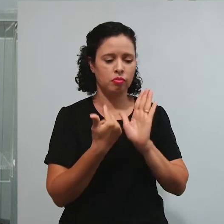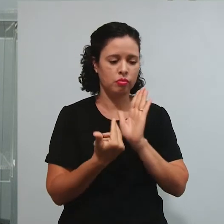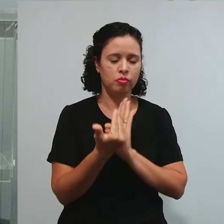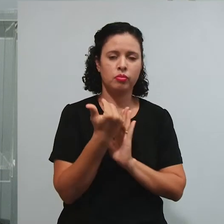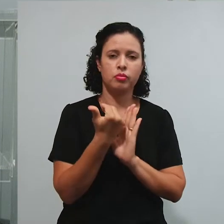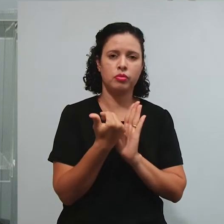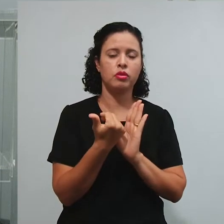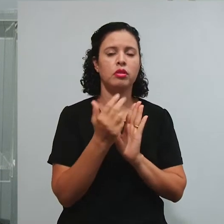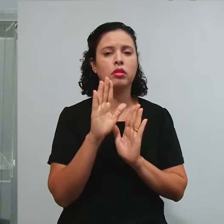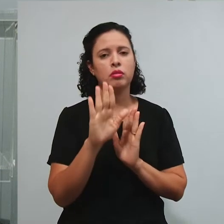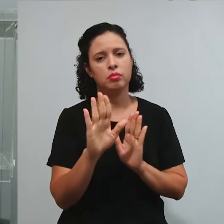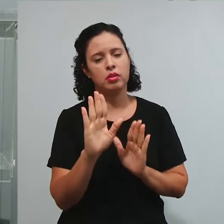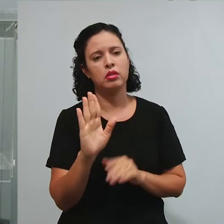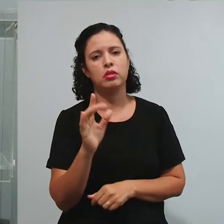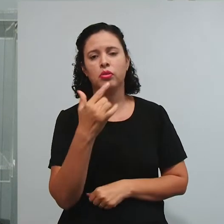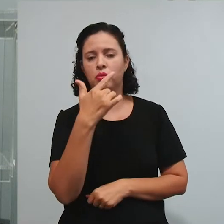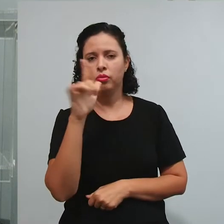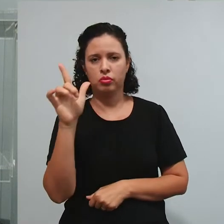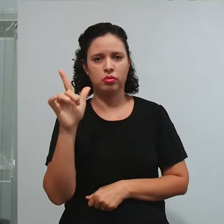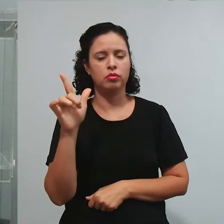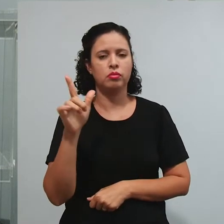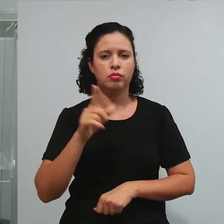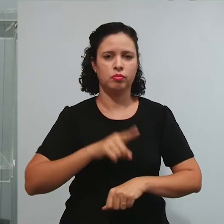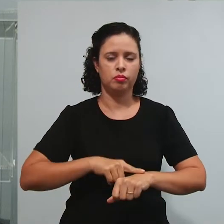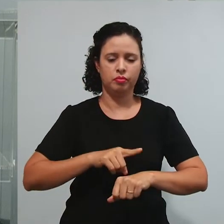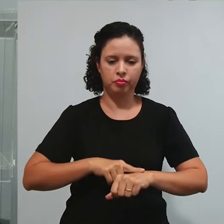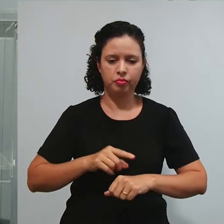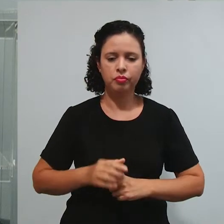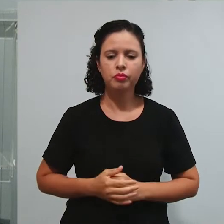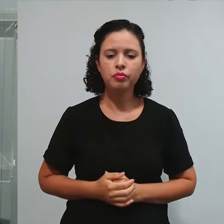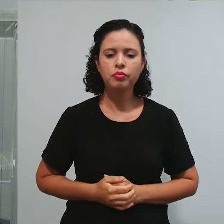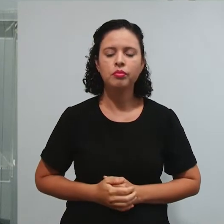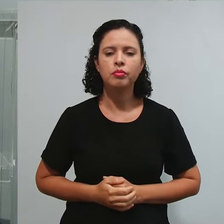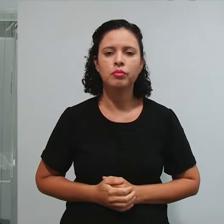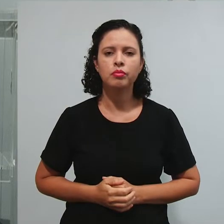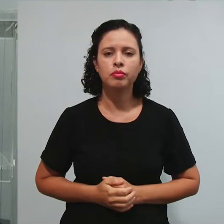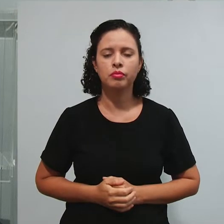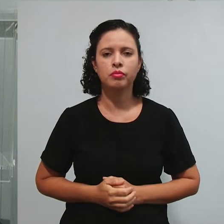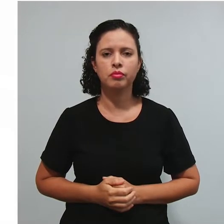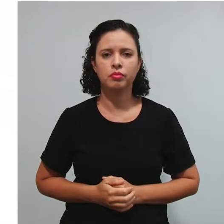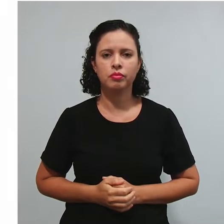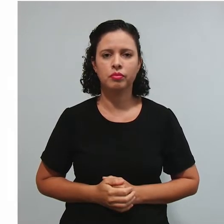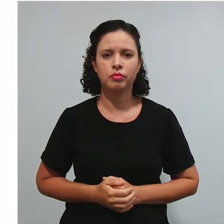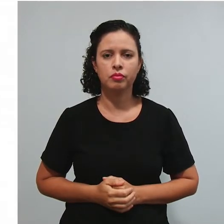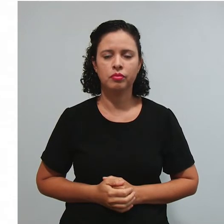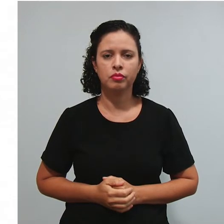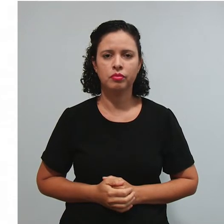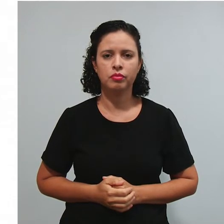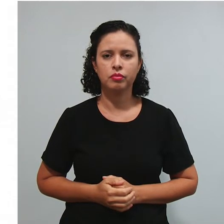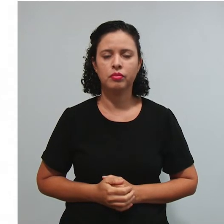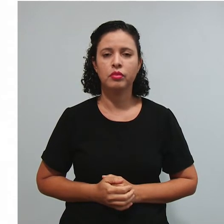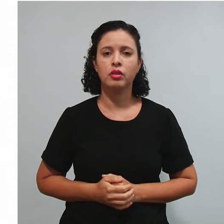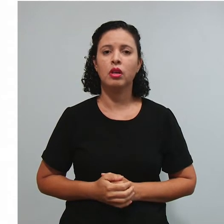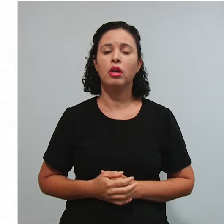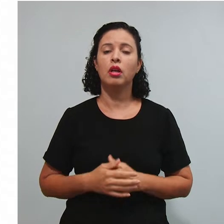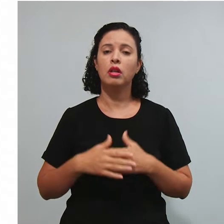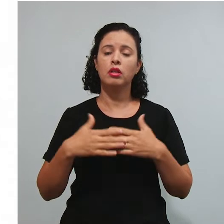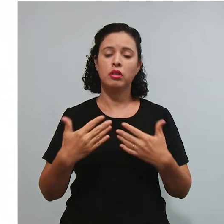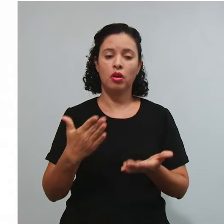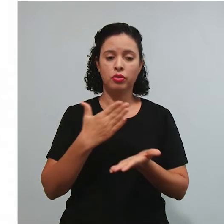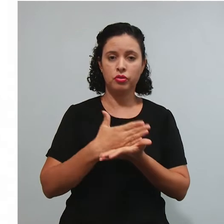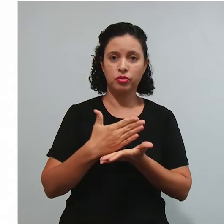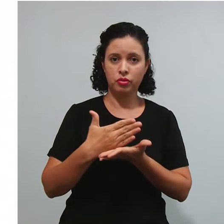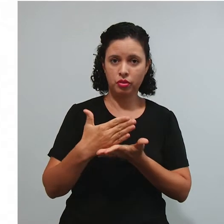mas isso vai ficar num outro momento, tá certo? Bem, com relação às divisões, as divisões